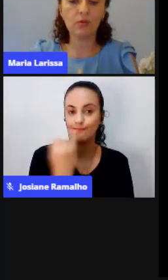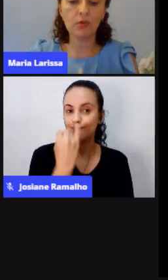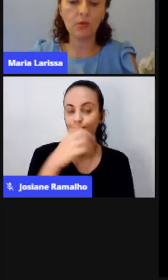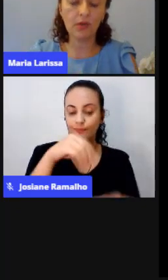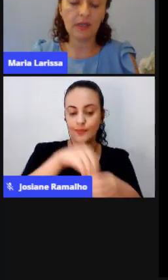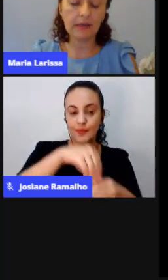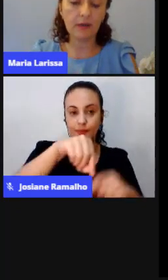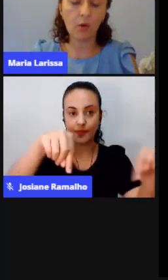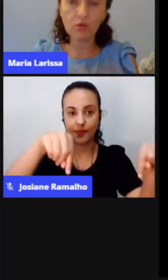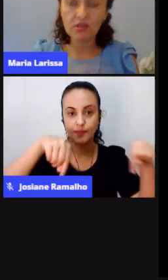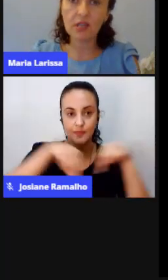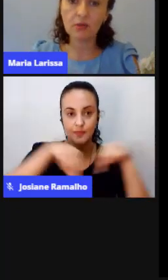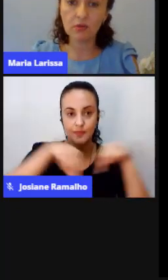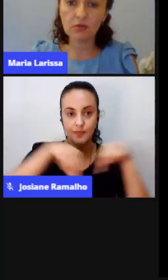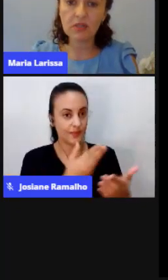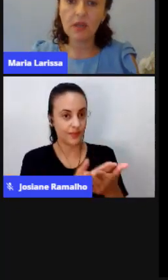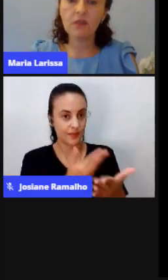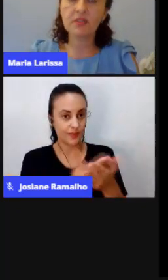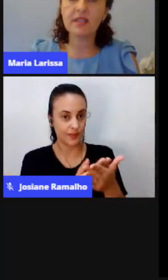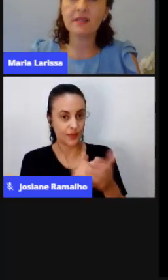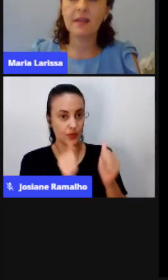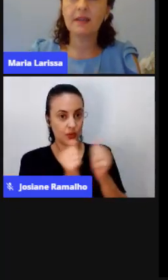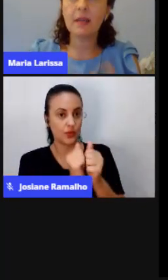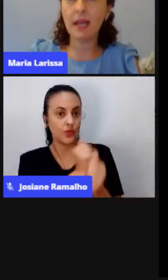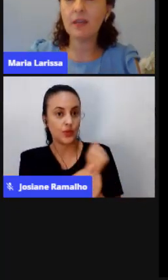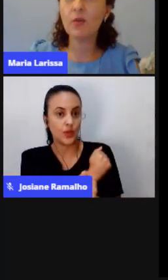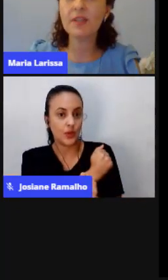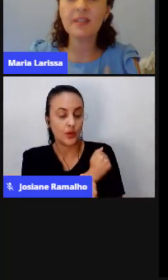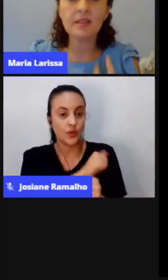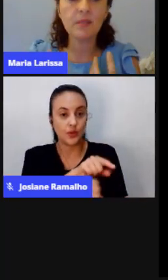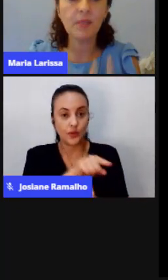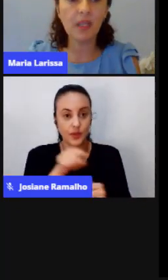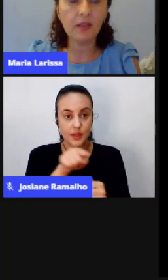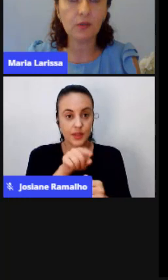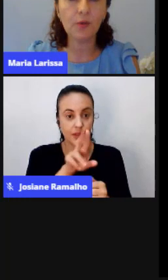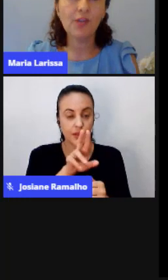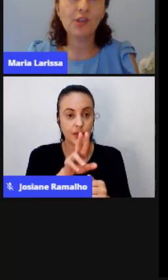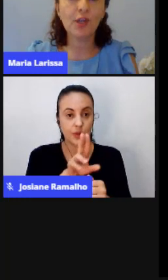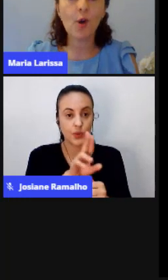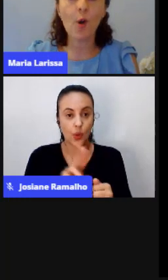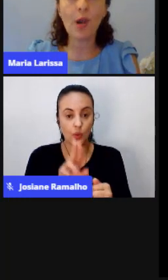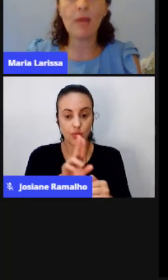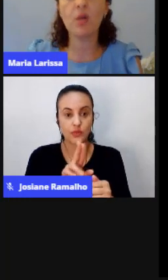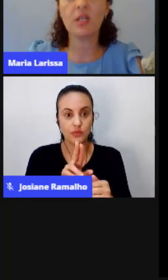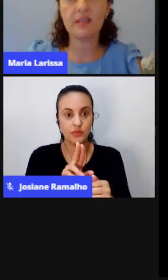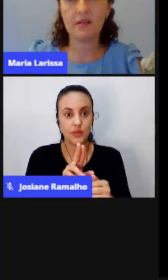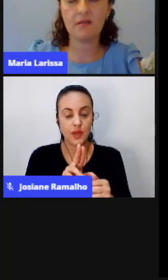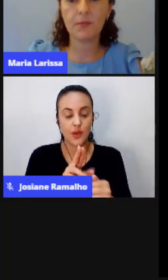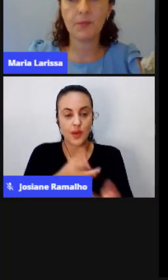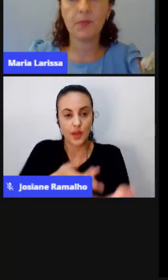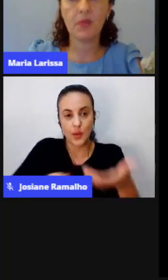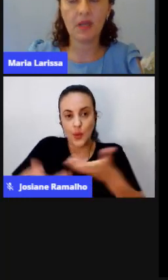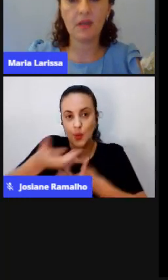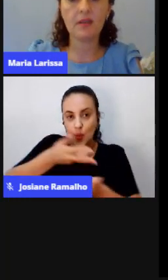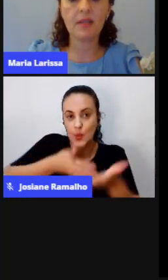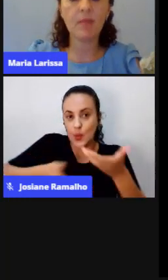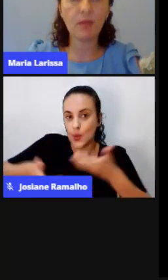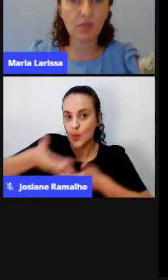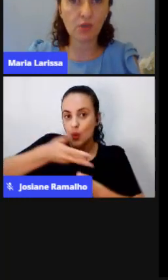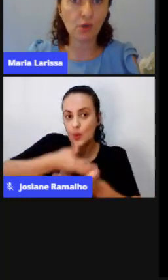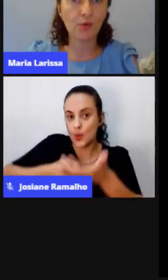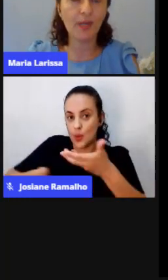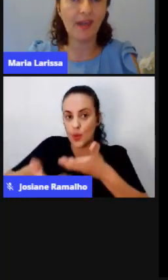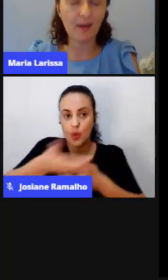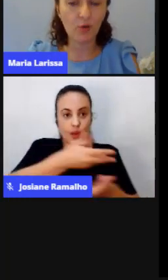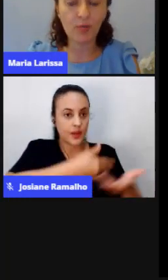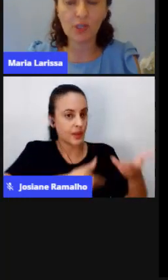aula, com os seus alunos, vocês trabalhem com esse espírito de colaboração. Né?